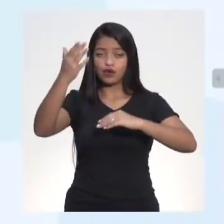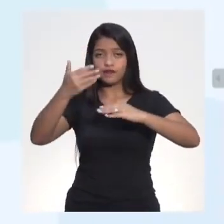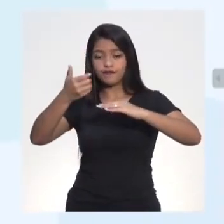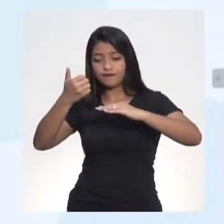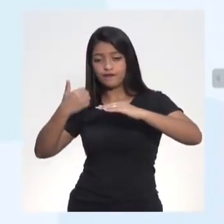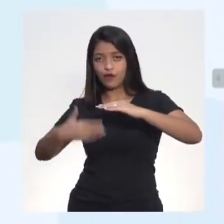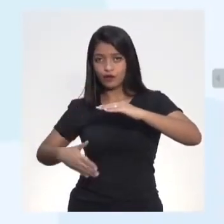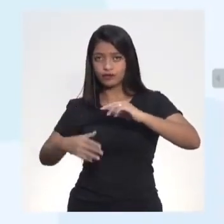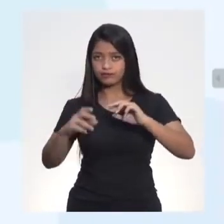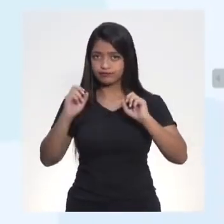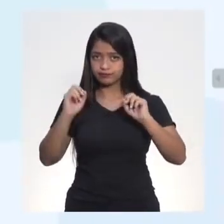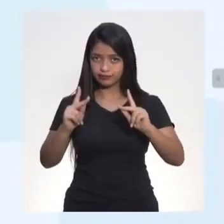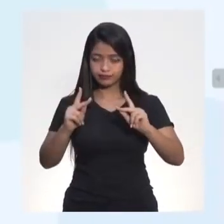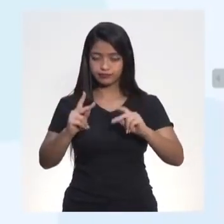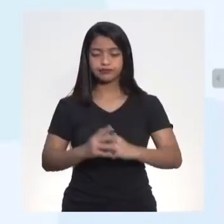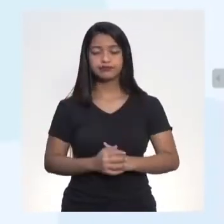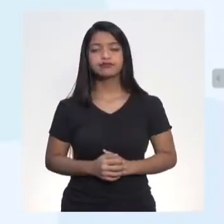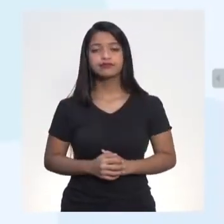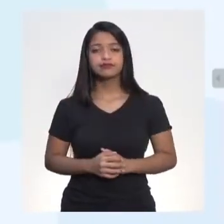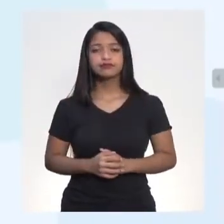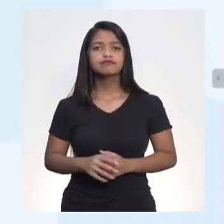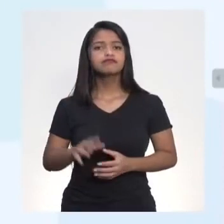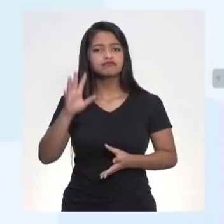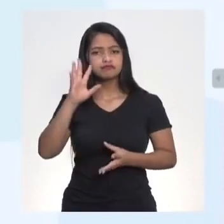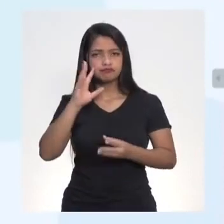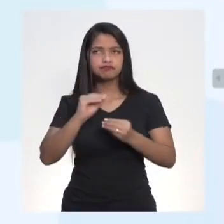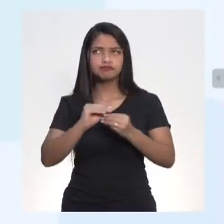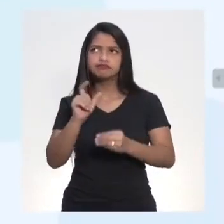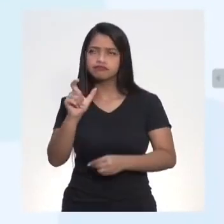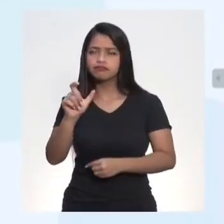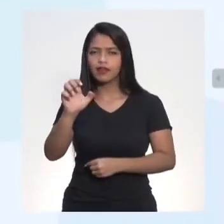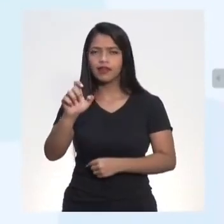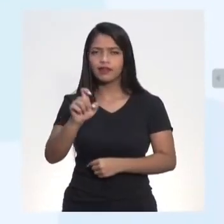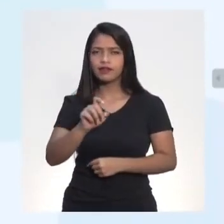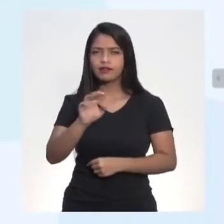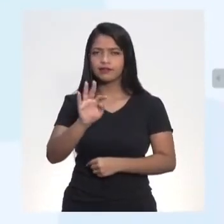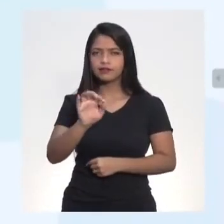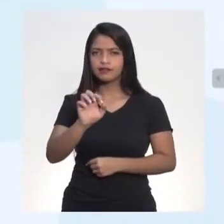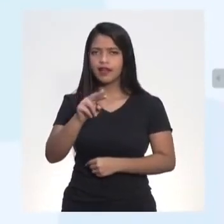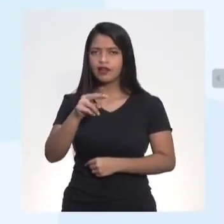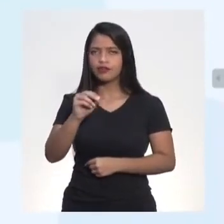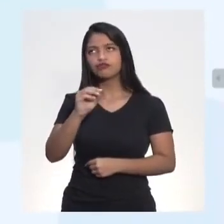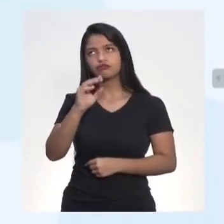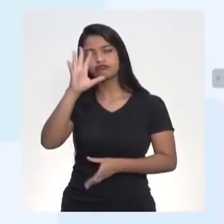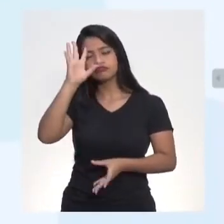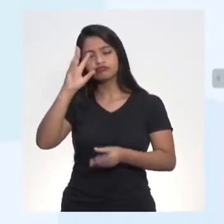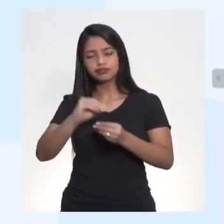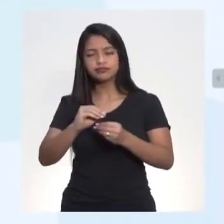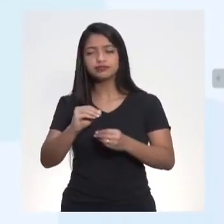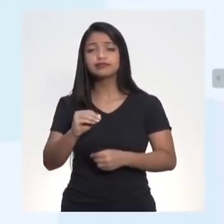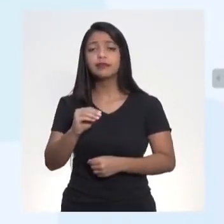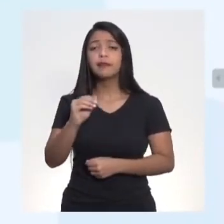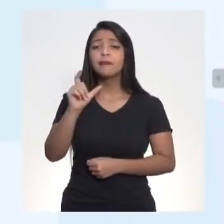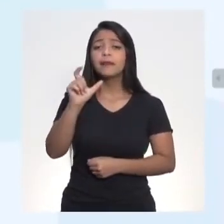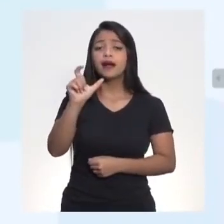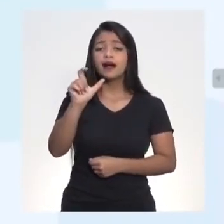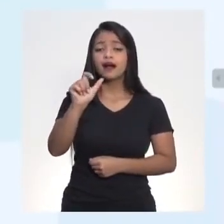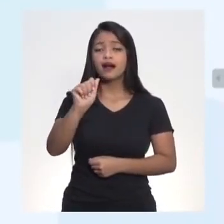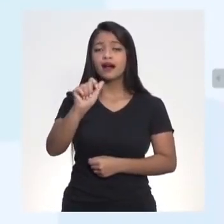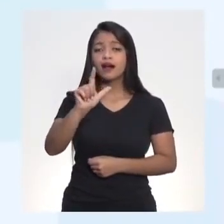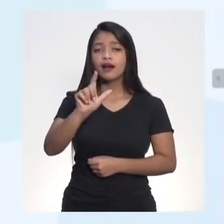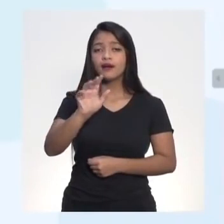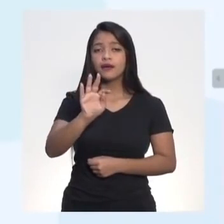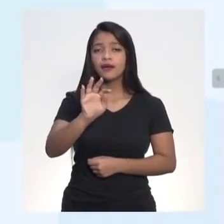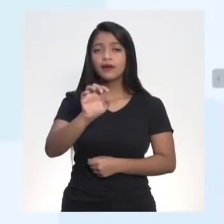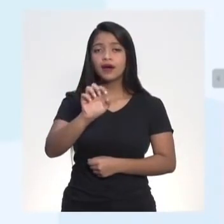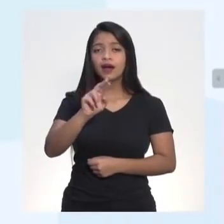Qual deles, né? Então, eu já defini aqui a palavra externo. Alterno quer dizer que ele tem que fazer